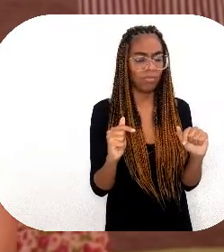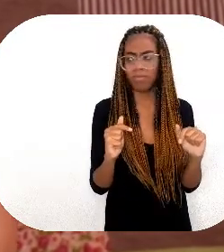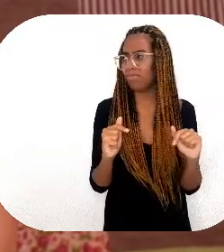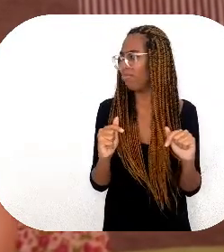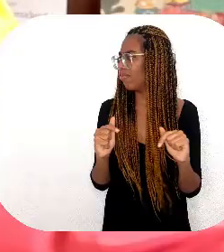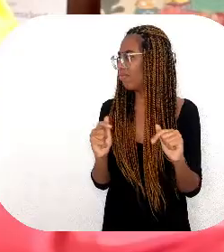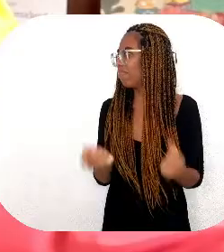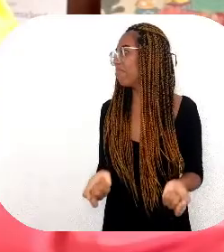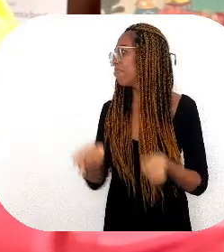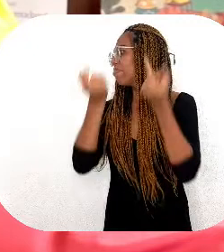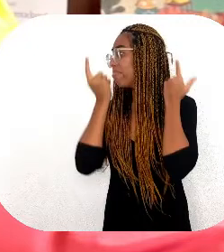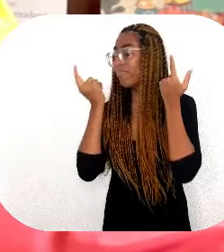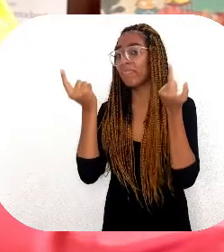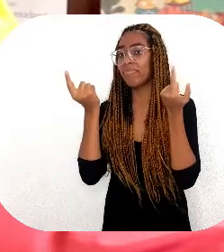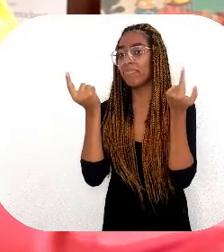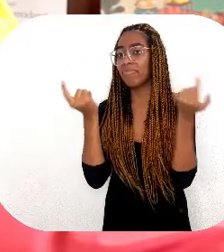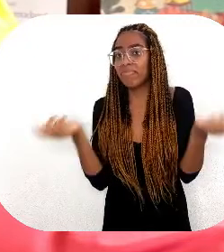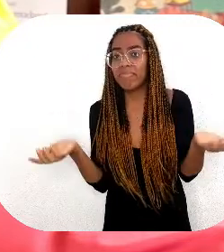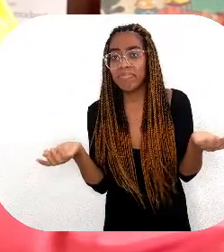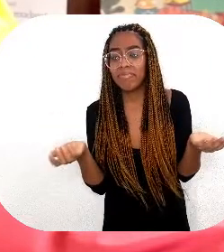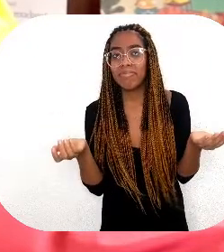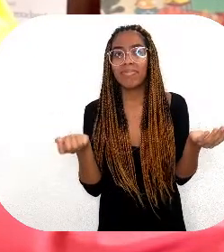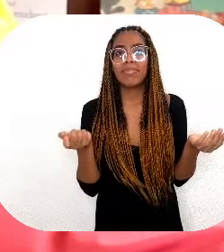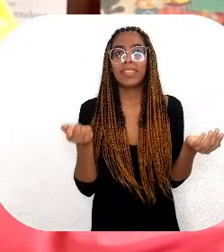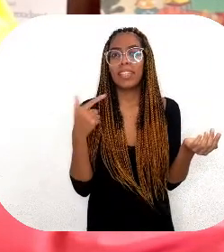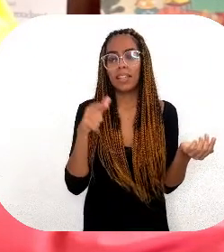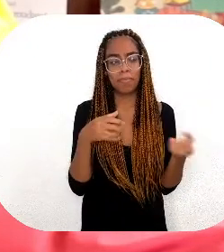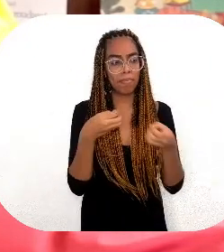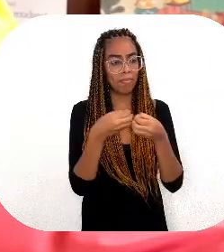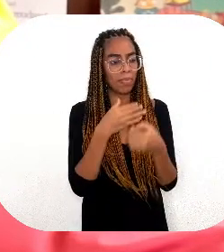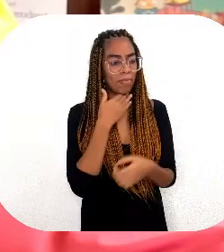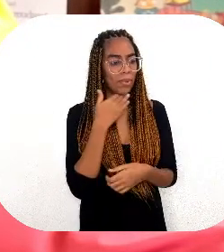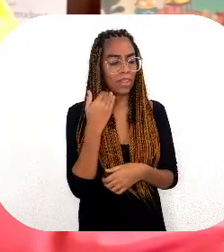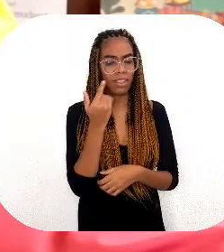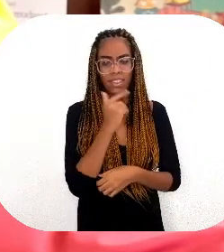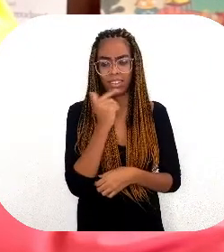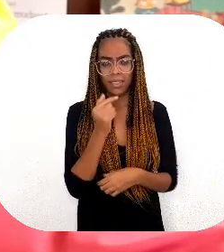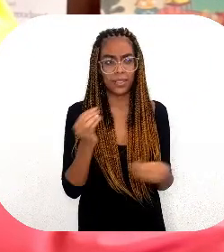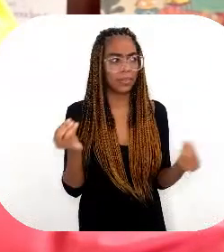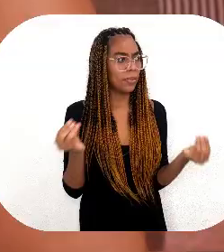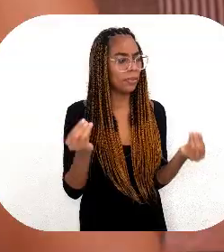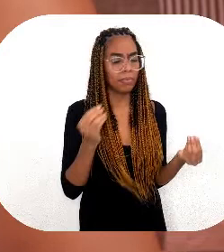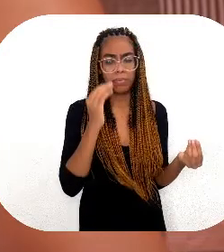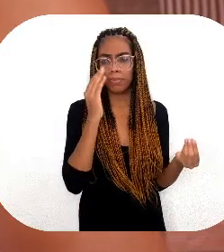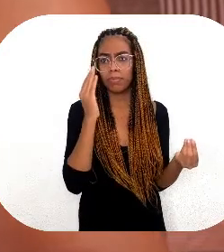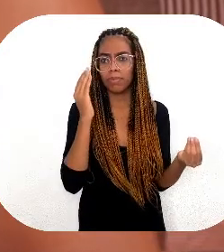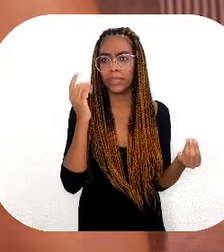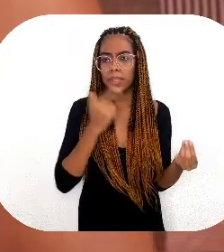ha, ha, ha. O crocodilo achou aquilo muito estranho. O macaquinho estava prestes a morrer.